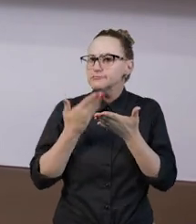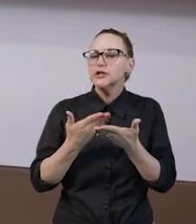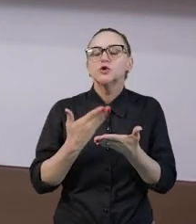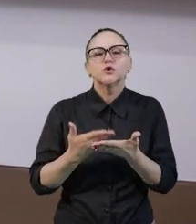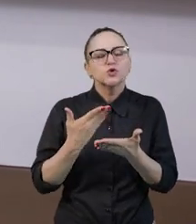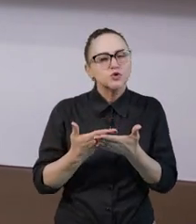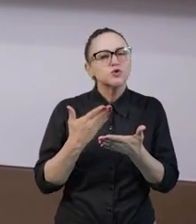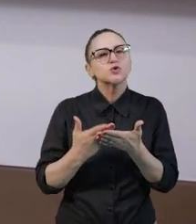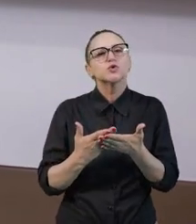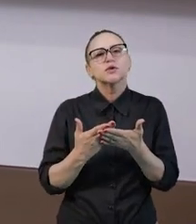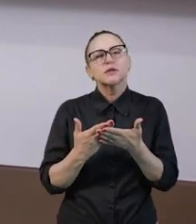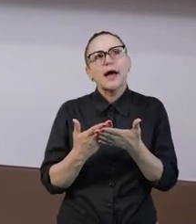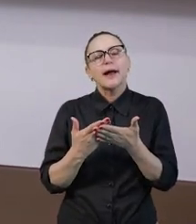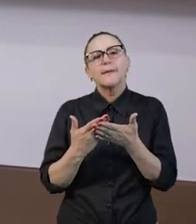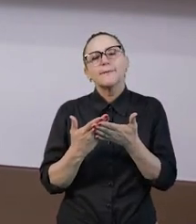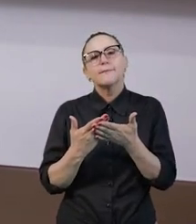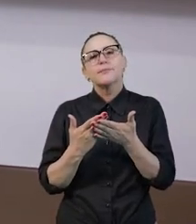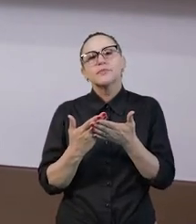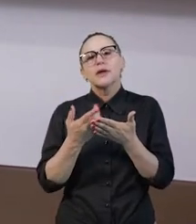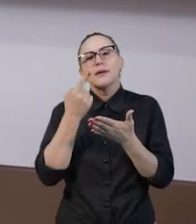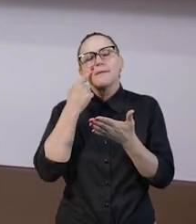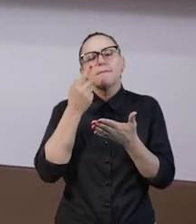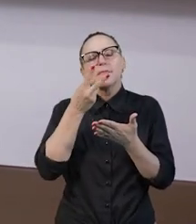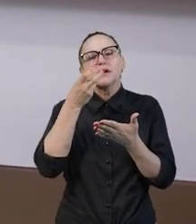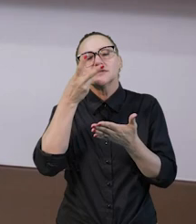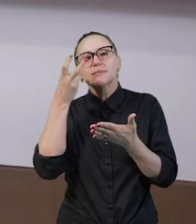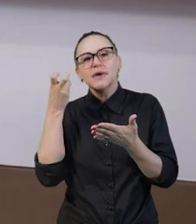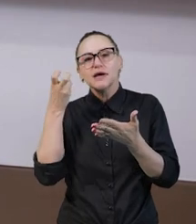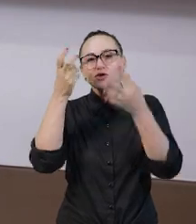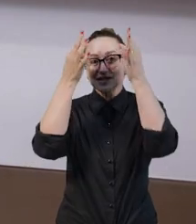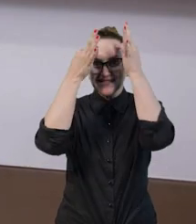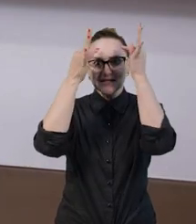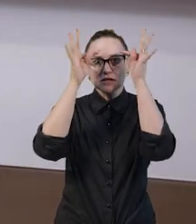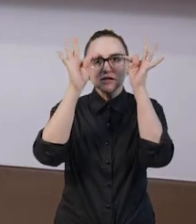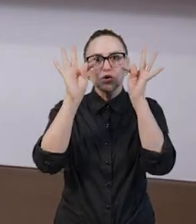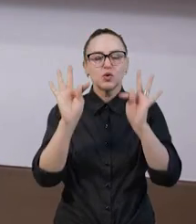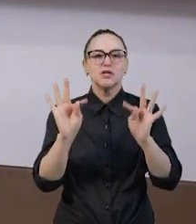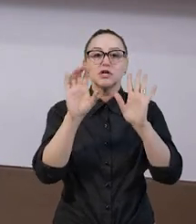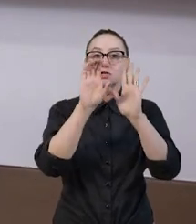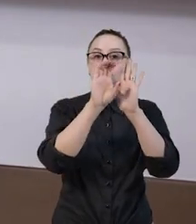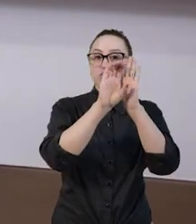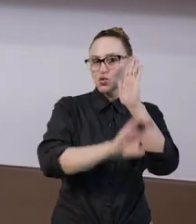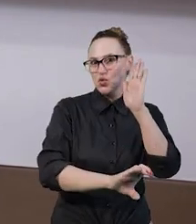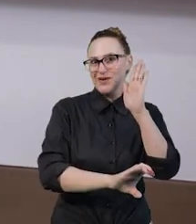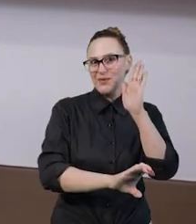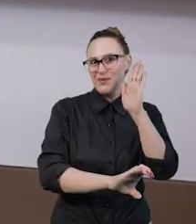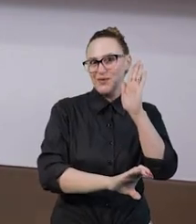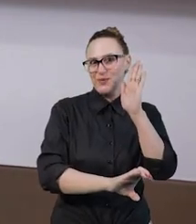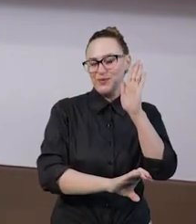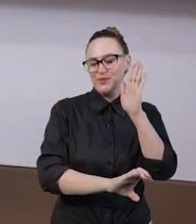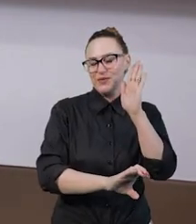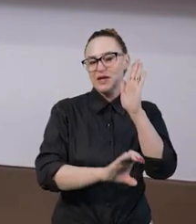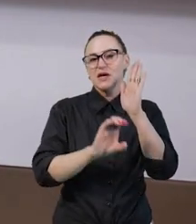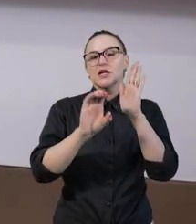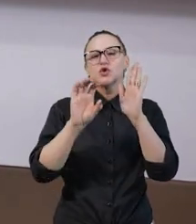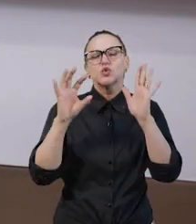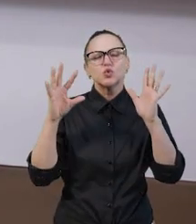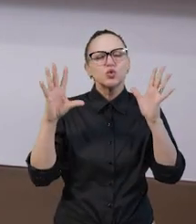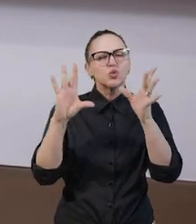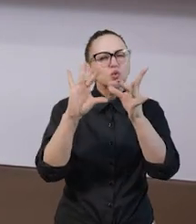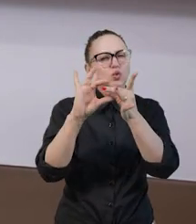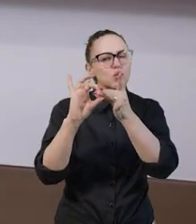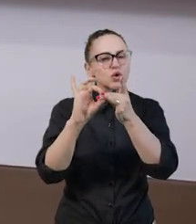elencando as teorias do currículo a totalmente articuladas com o sistema de ensino